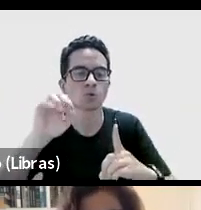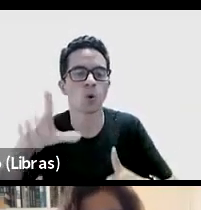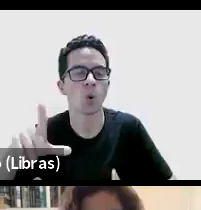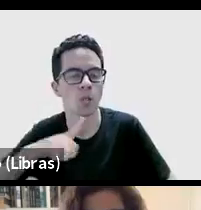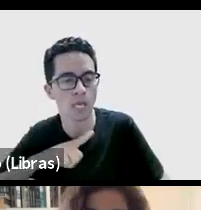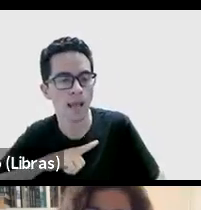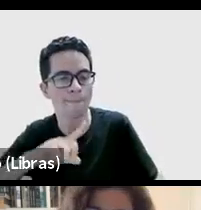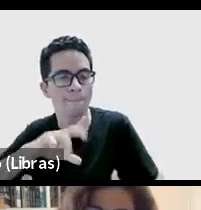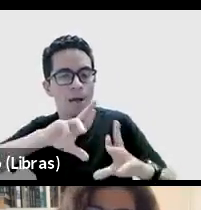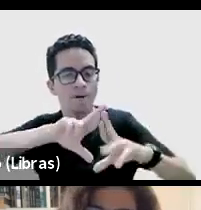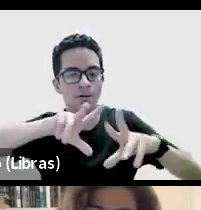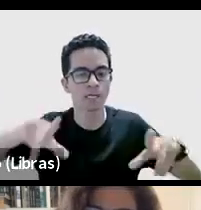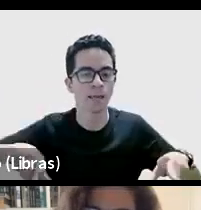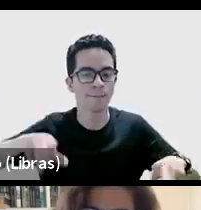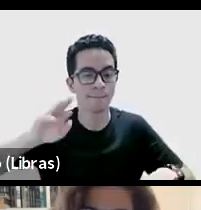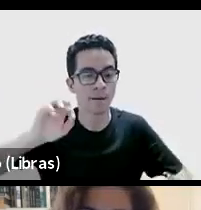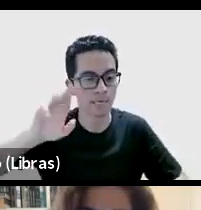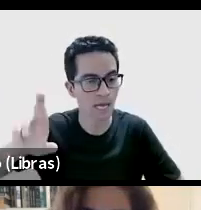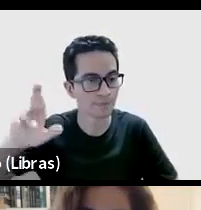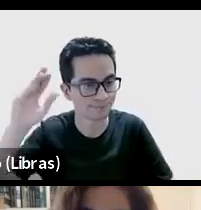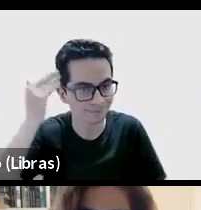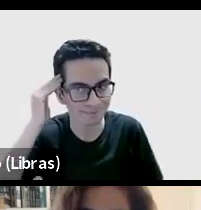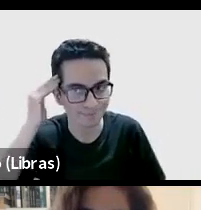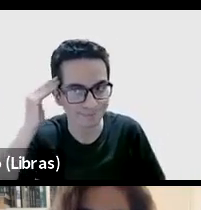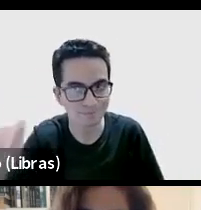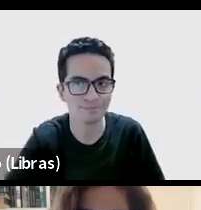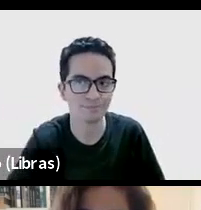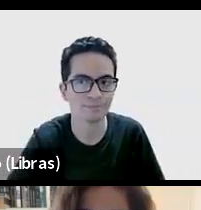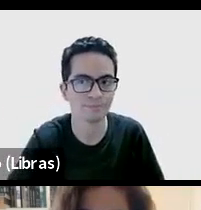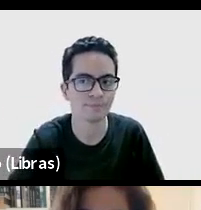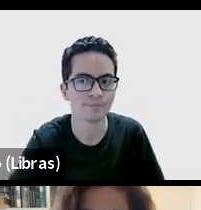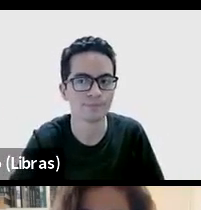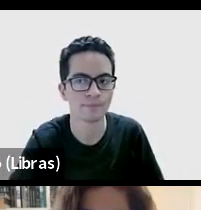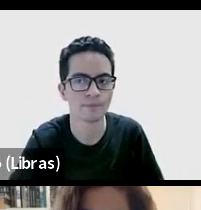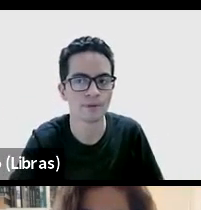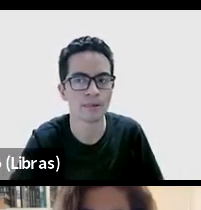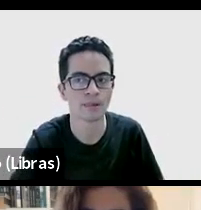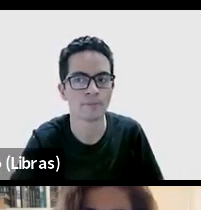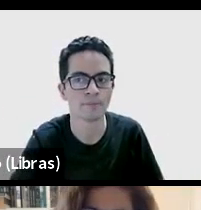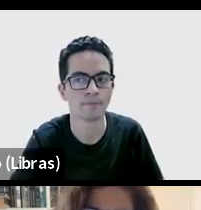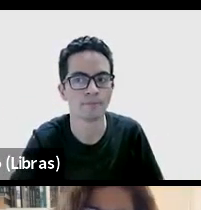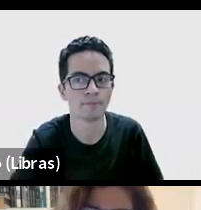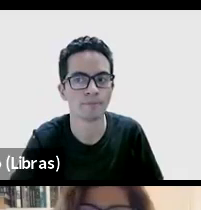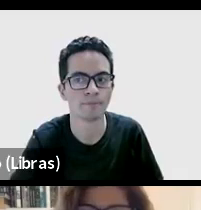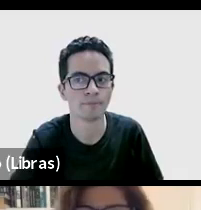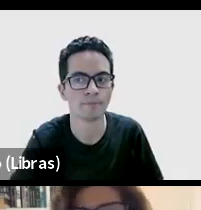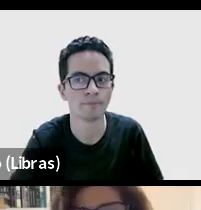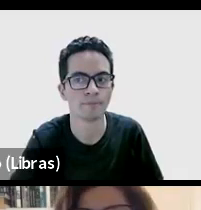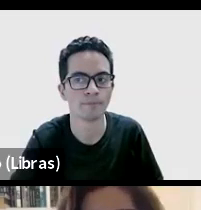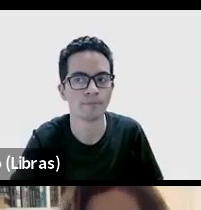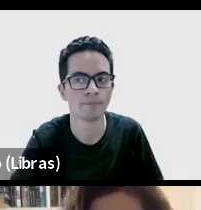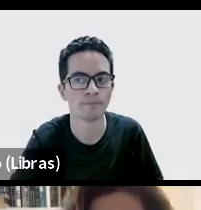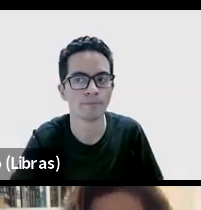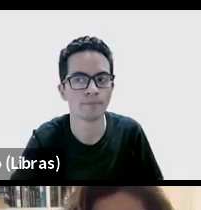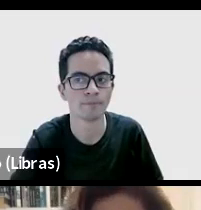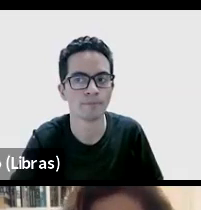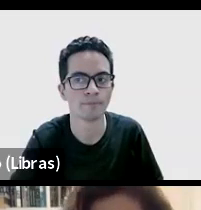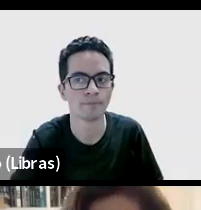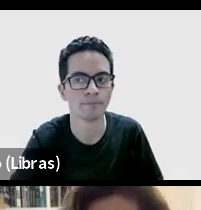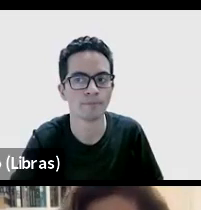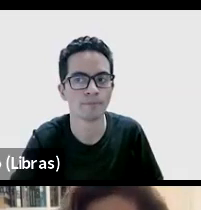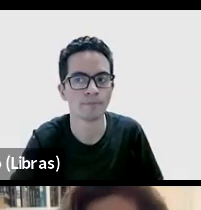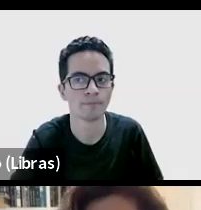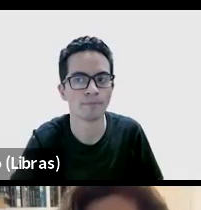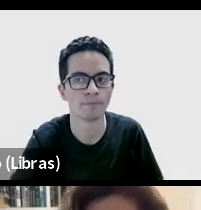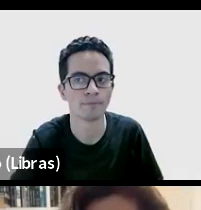questão dos modos de humanar, né? Então, o fato de que, né, ao ser humano, né, nós humanamos de diferentes formas, né?